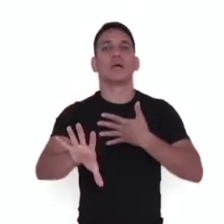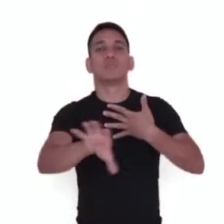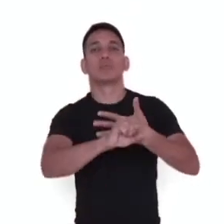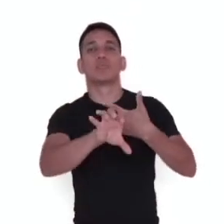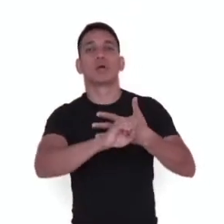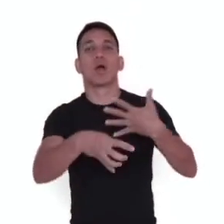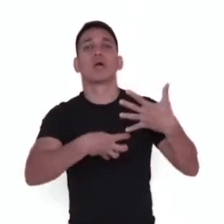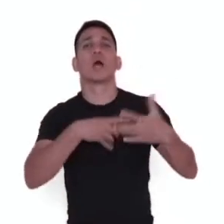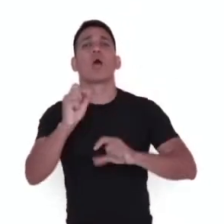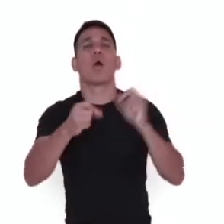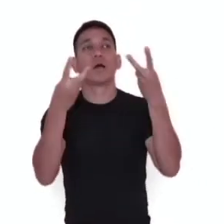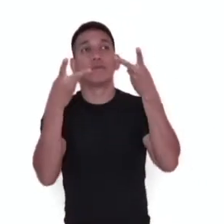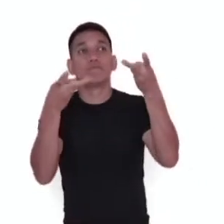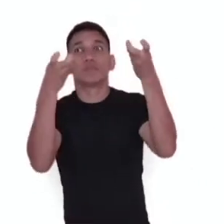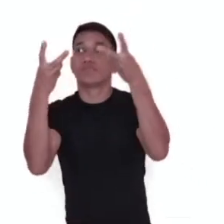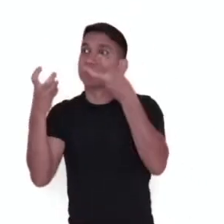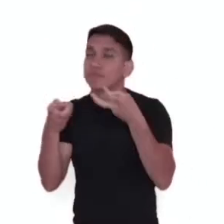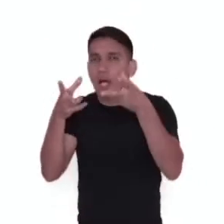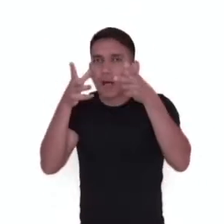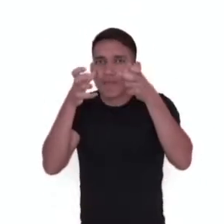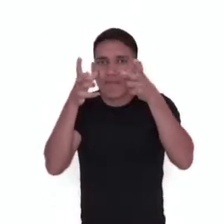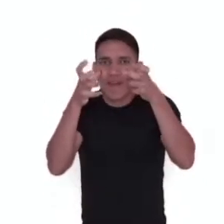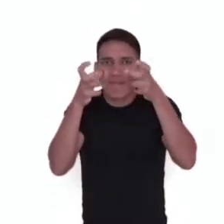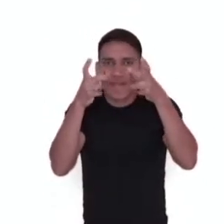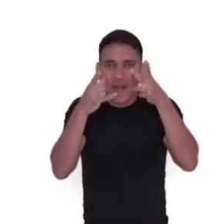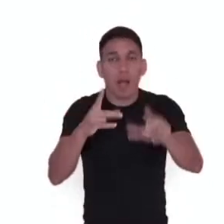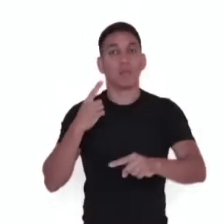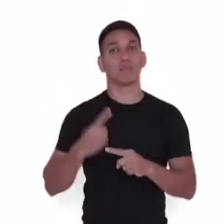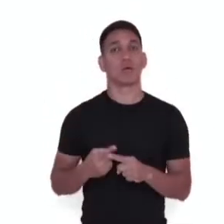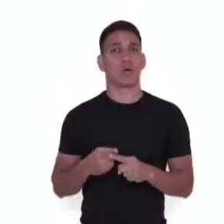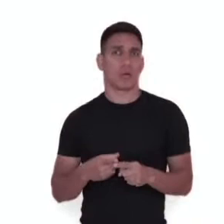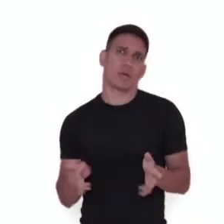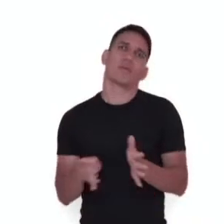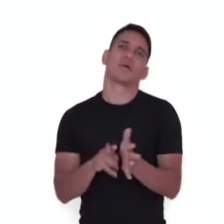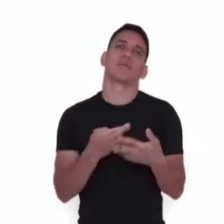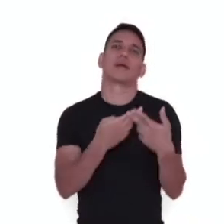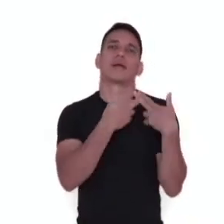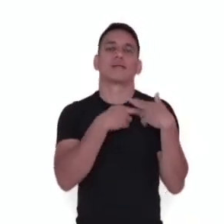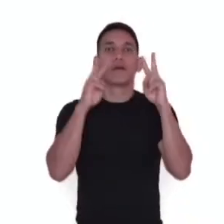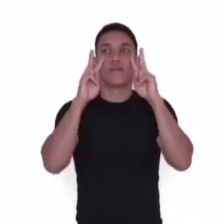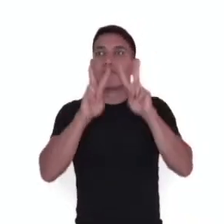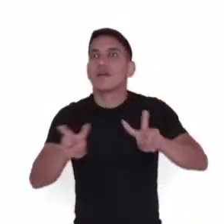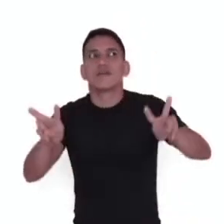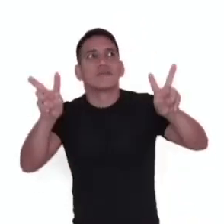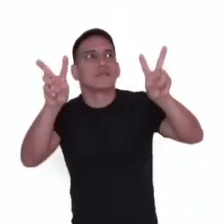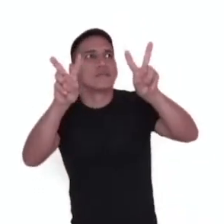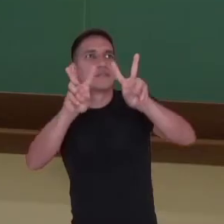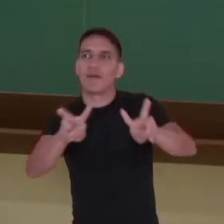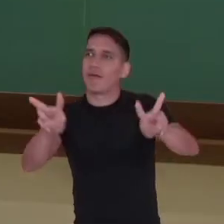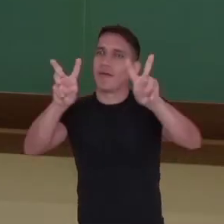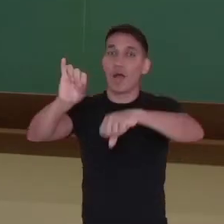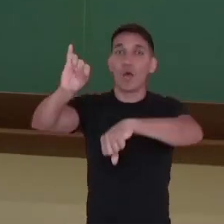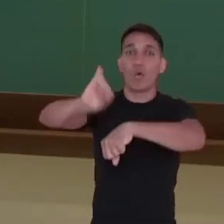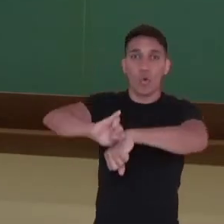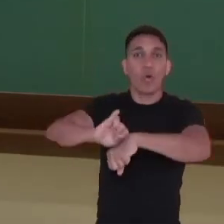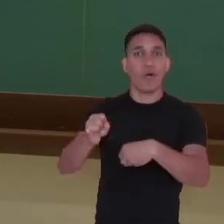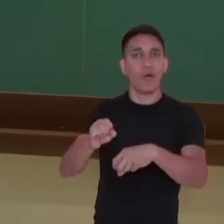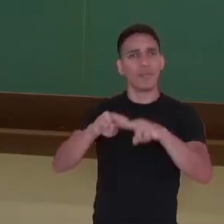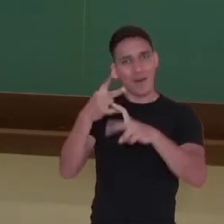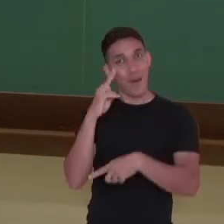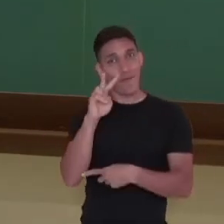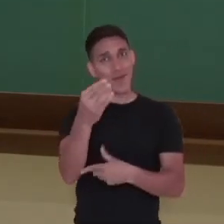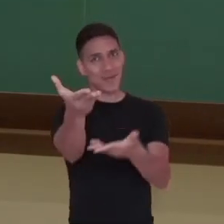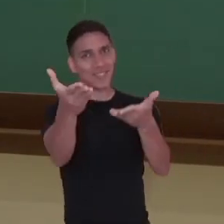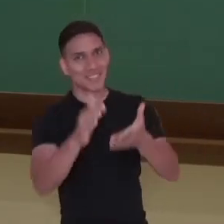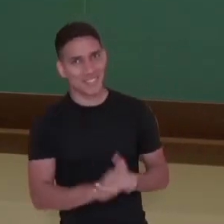sentidos da visão, uma vez que eles, os nossos olhos, vão visualizar o objeto. Eu estou vendo